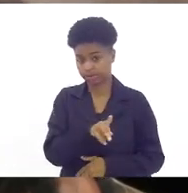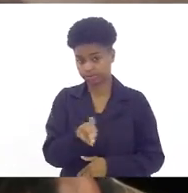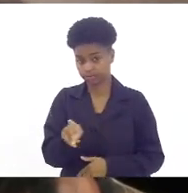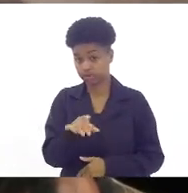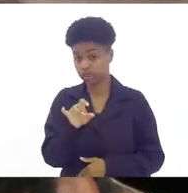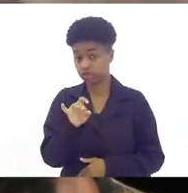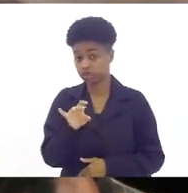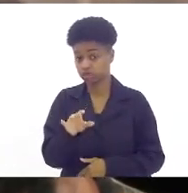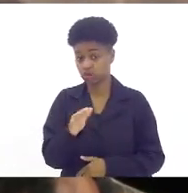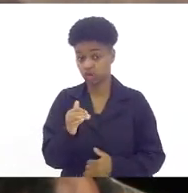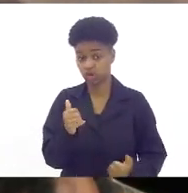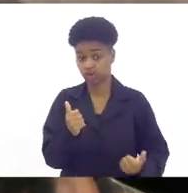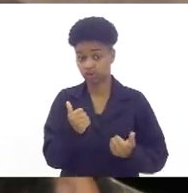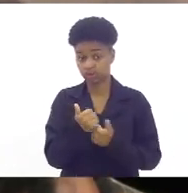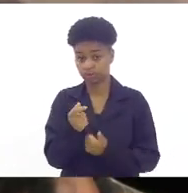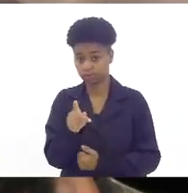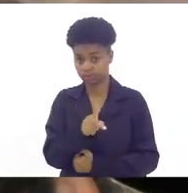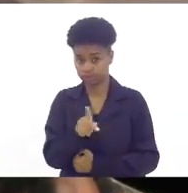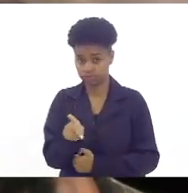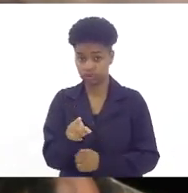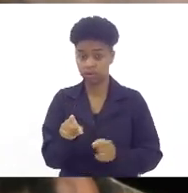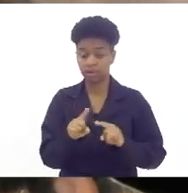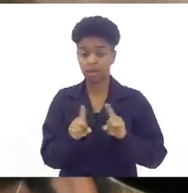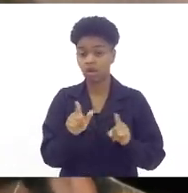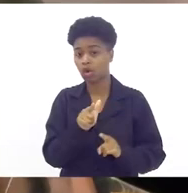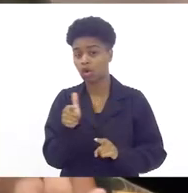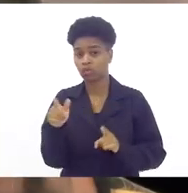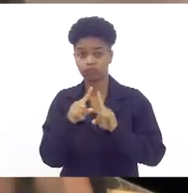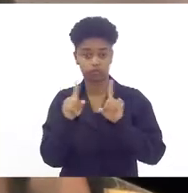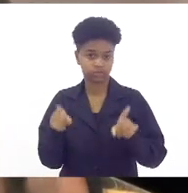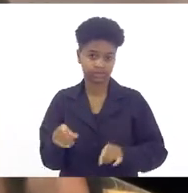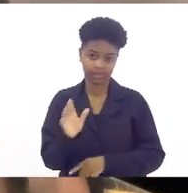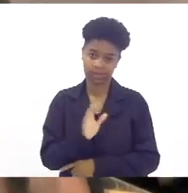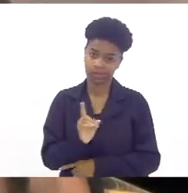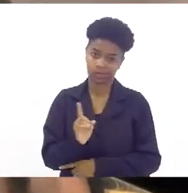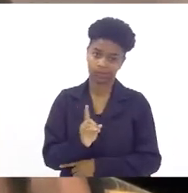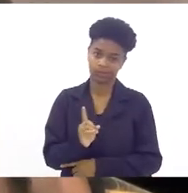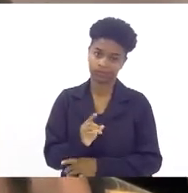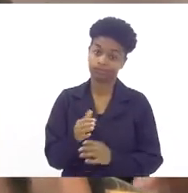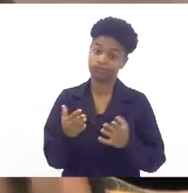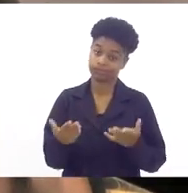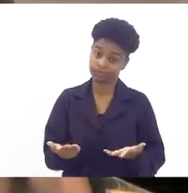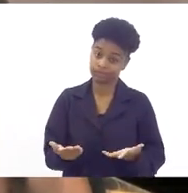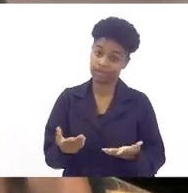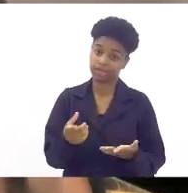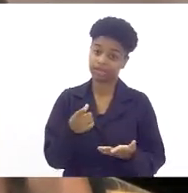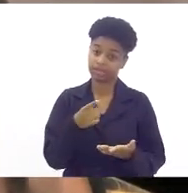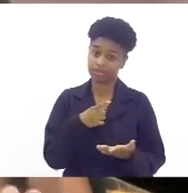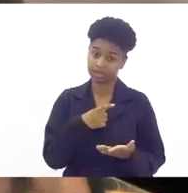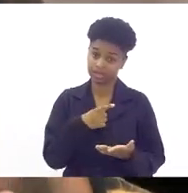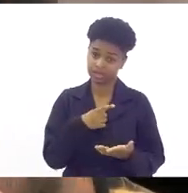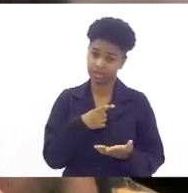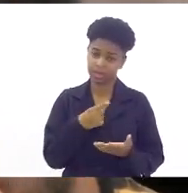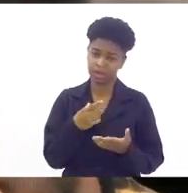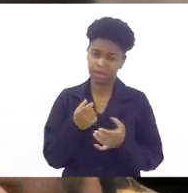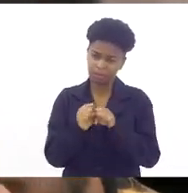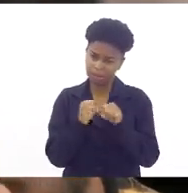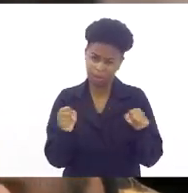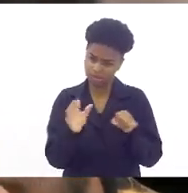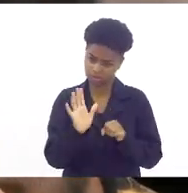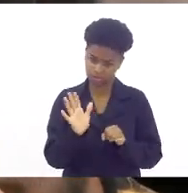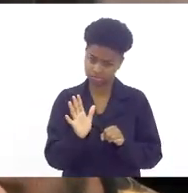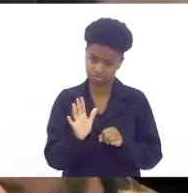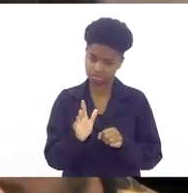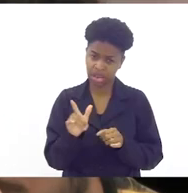professores e os outros servidores não então nós temos um quadro que não é muito grande é bem menor